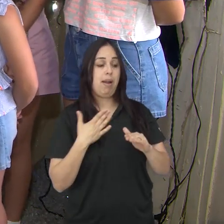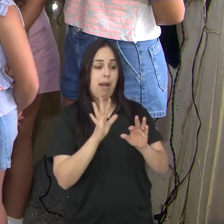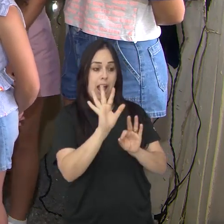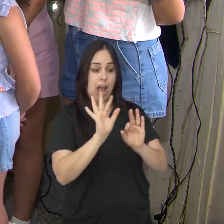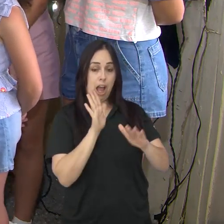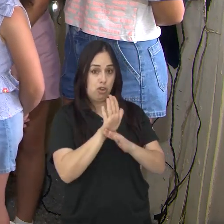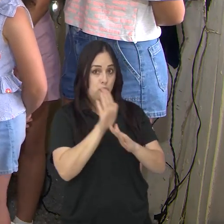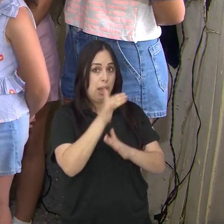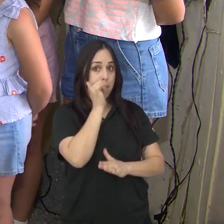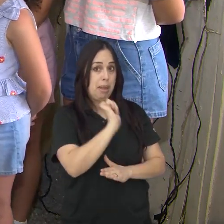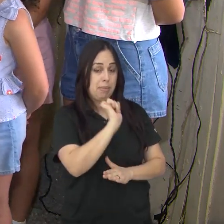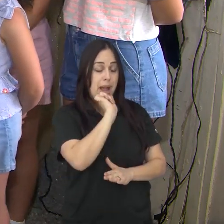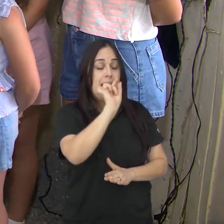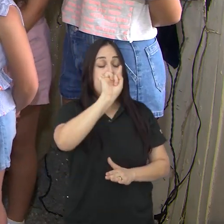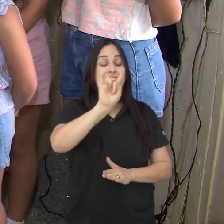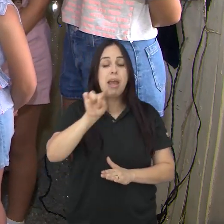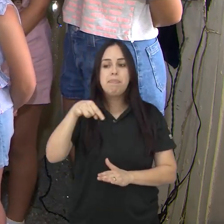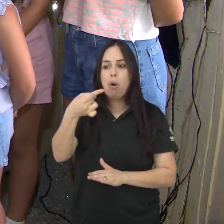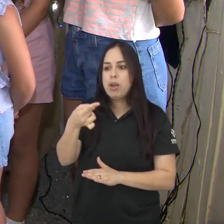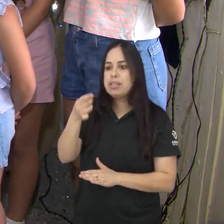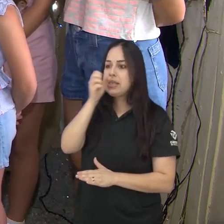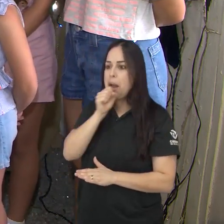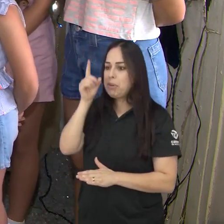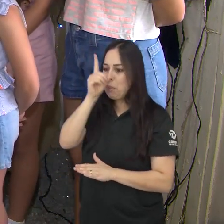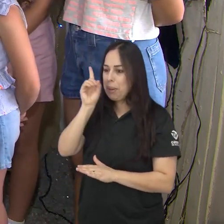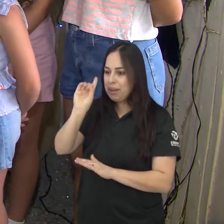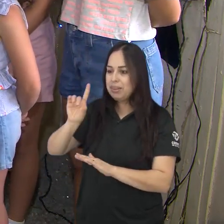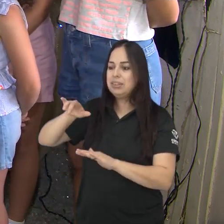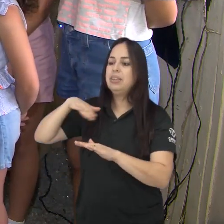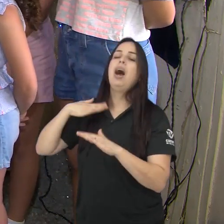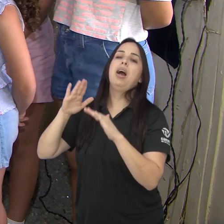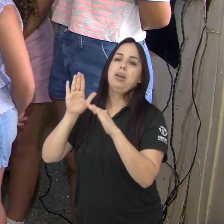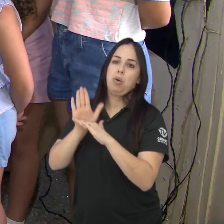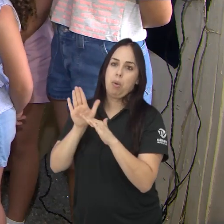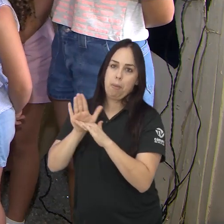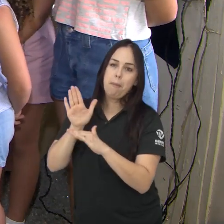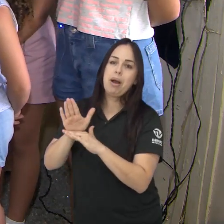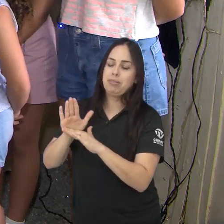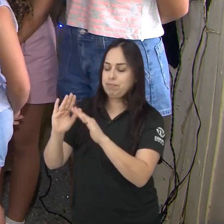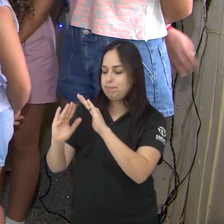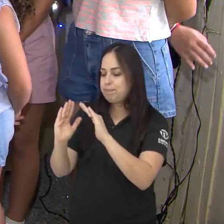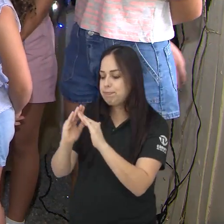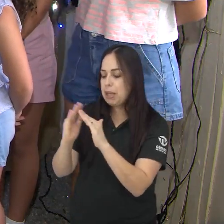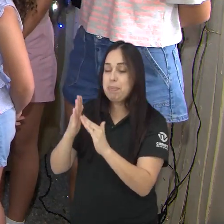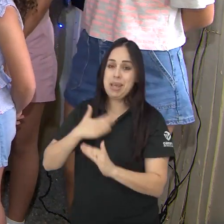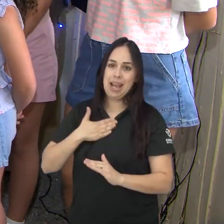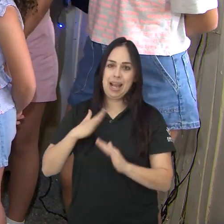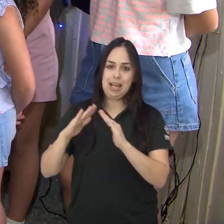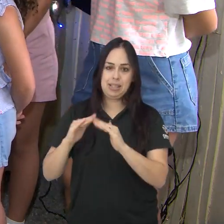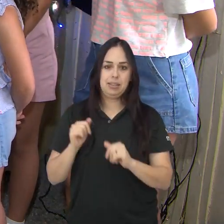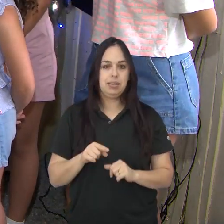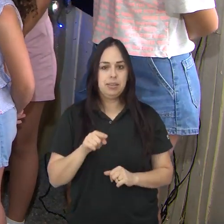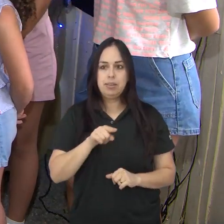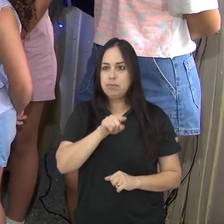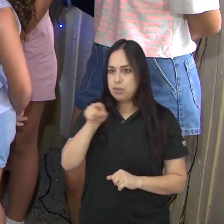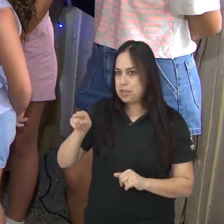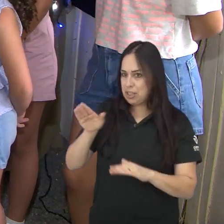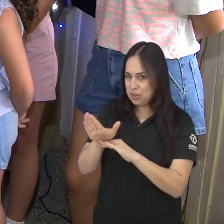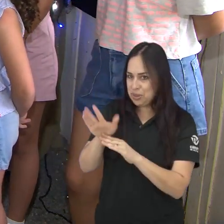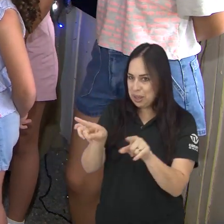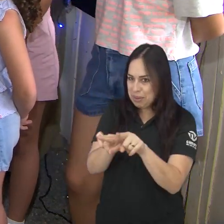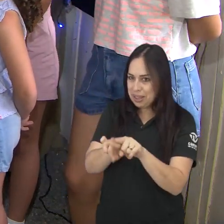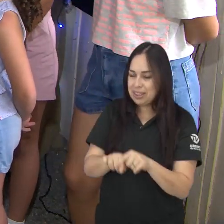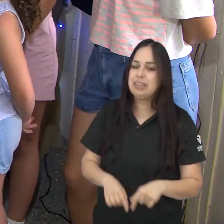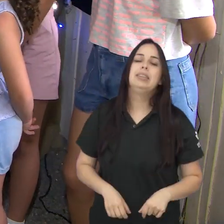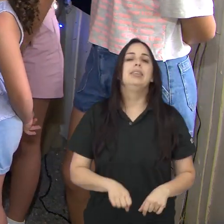seguinte do dia de finados. Pra não perder, né? Então a gente já sabe que é a continuidade. Sim. E vocês